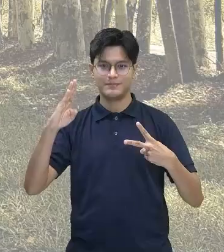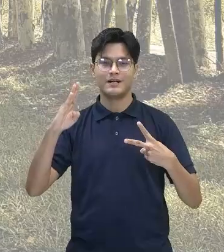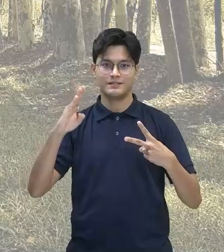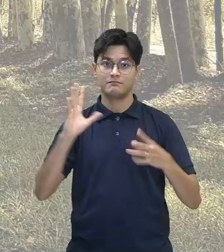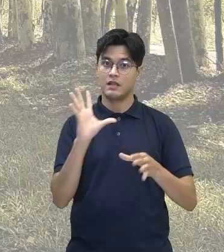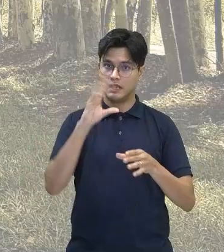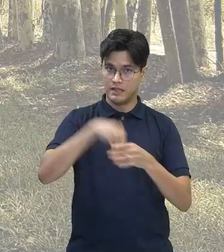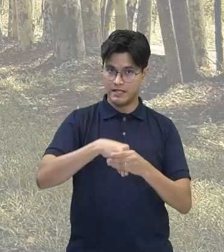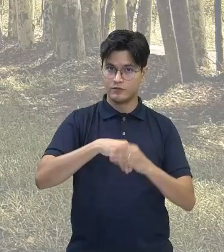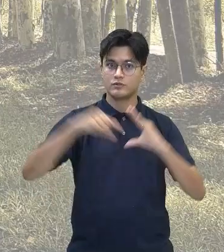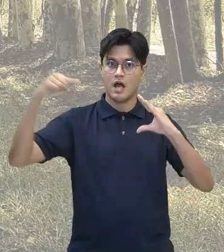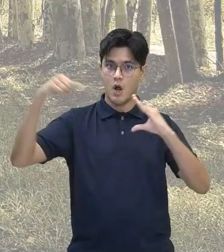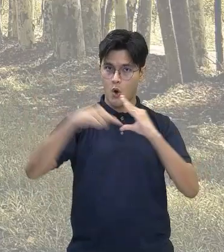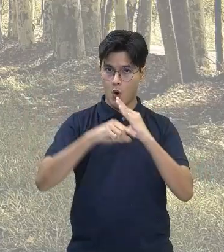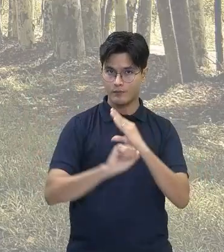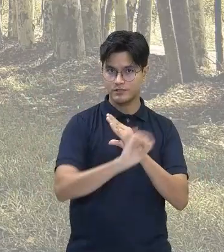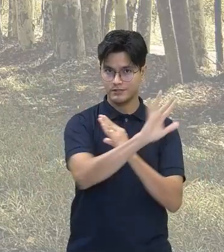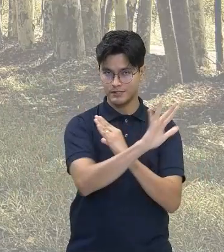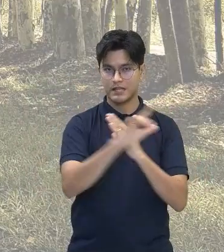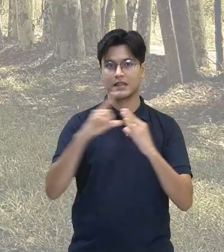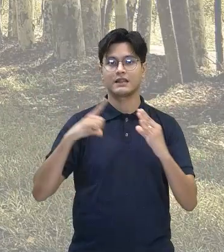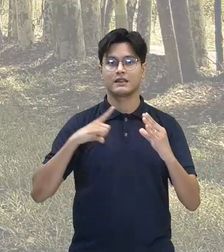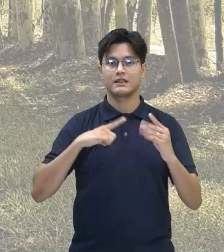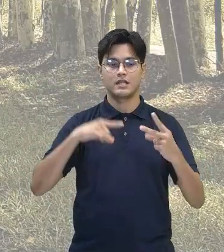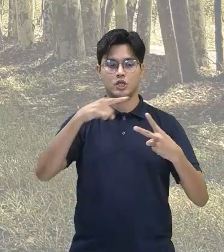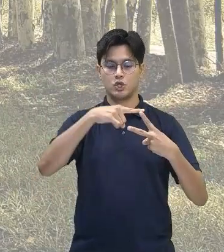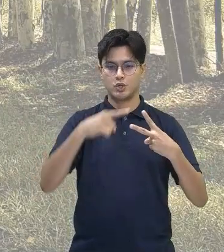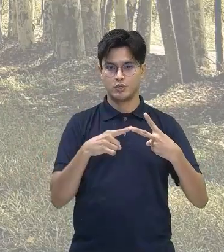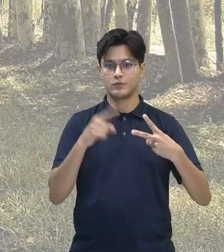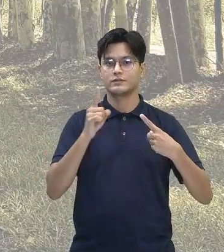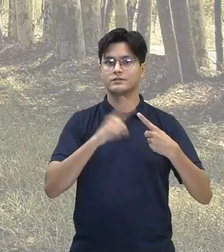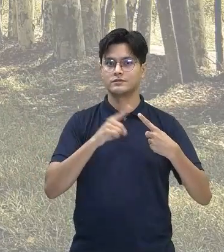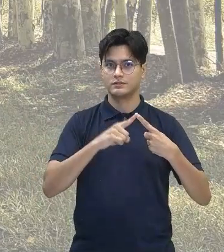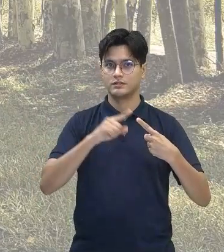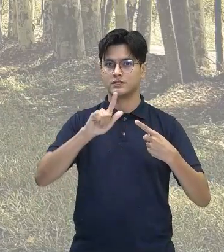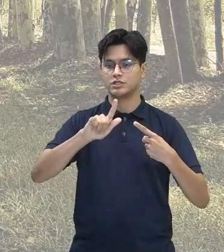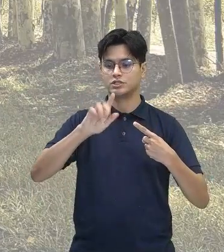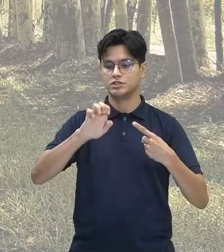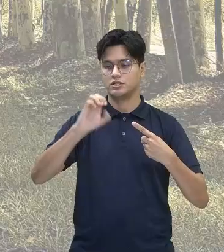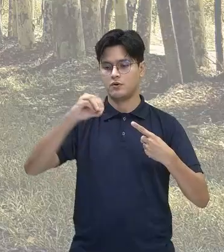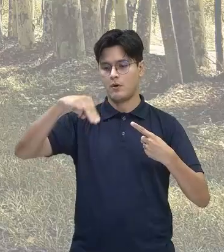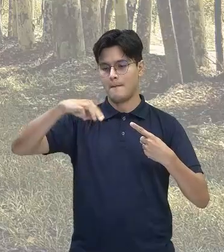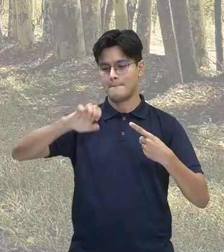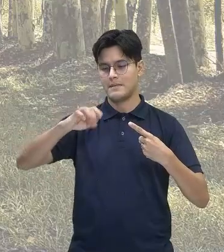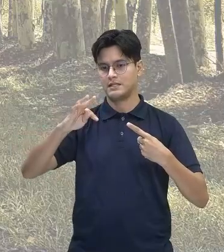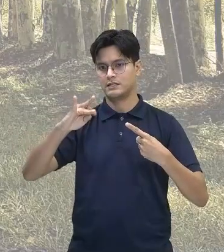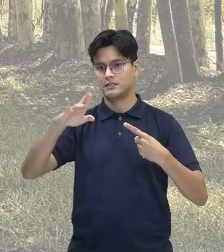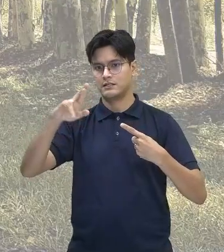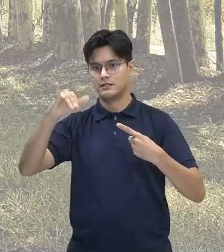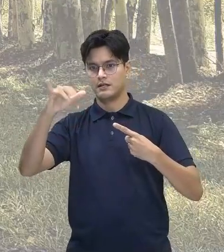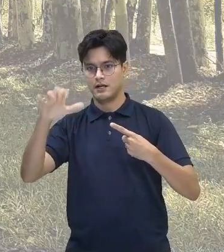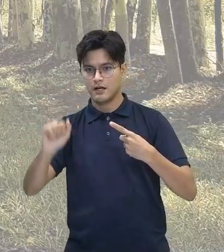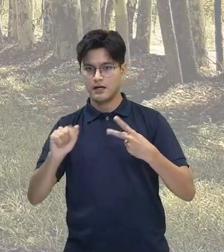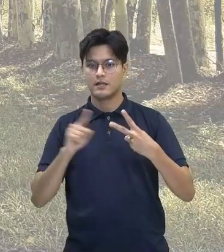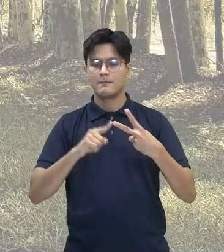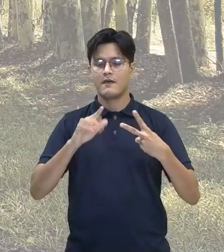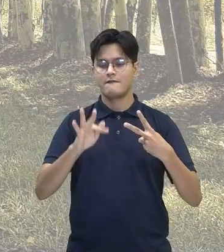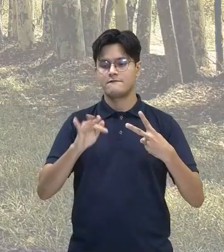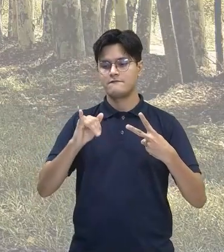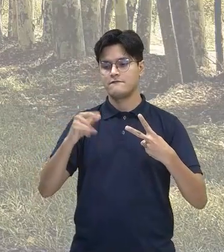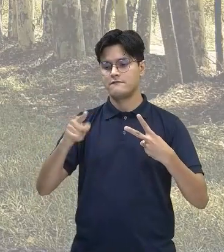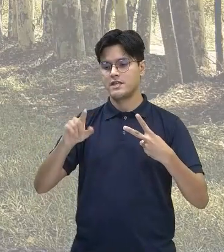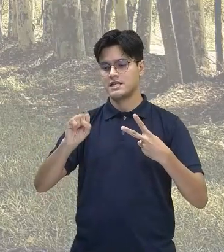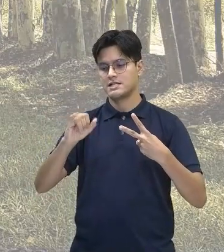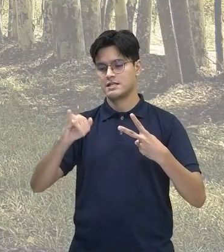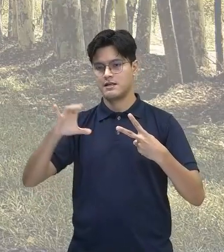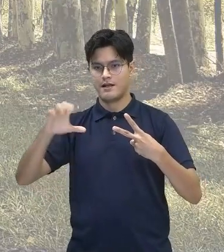grandes vertentes. Nós temos a ótica geométrica e temos também a ótica física. Vamos lá